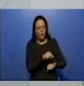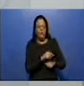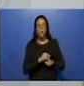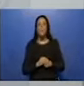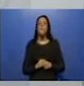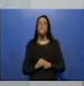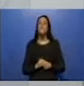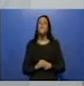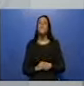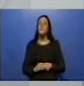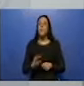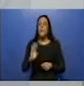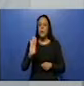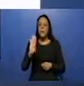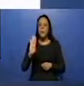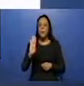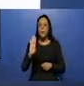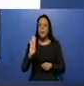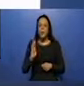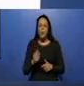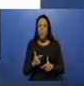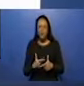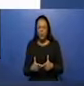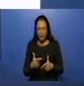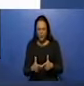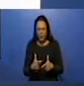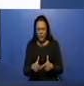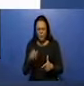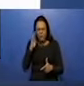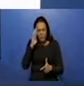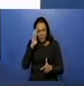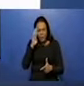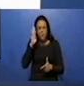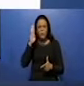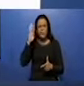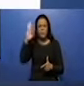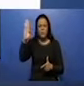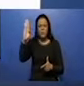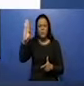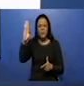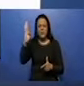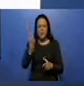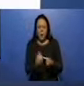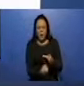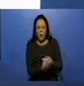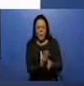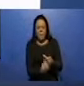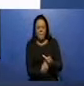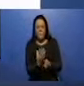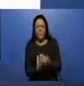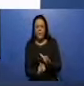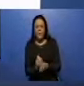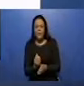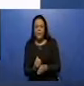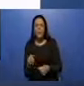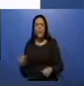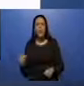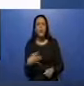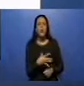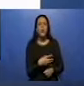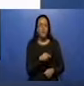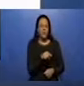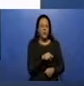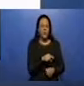a principal consequência da chegada dessas novas plantas ao local de destino? Aqui nós podemos